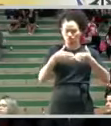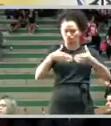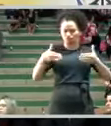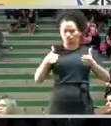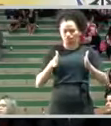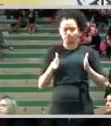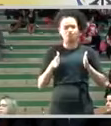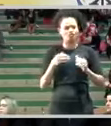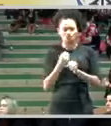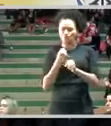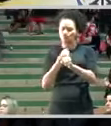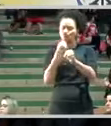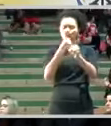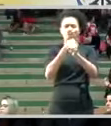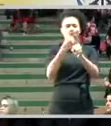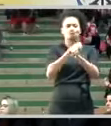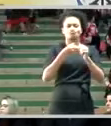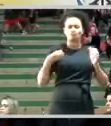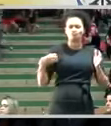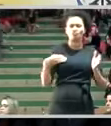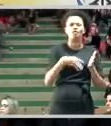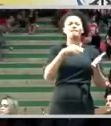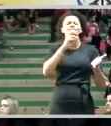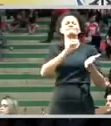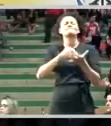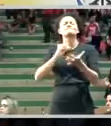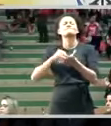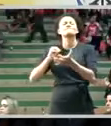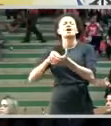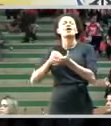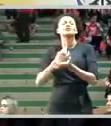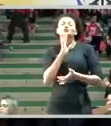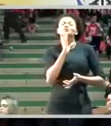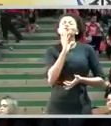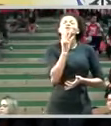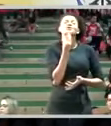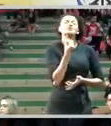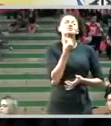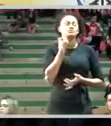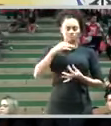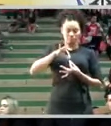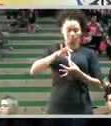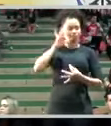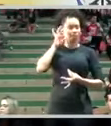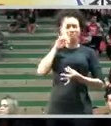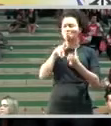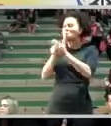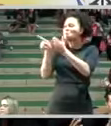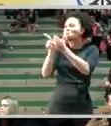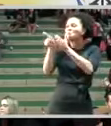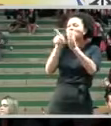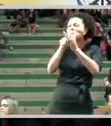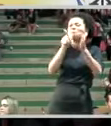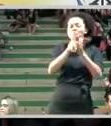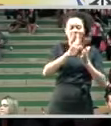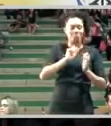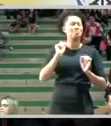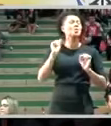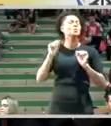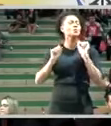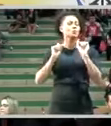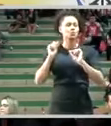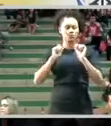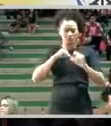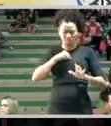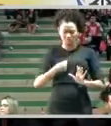errado. Vamos fazer um carro novo. Falta de conhecimento espiritual. Não consultou sacerdote. E se consultou, foram